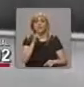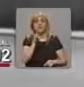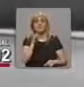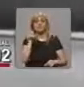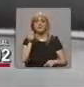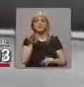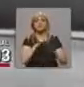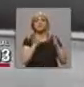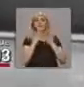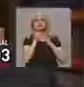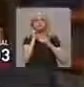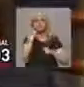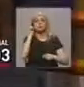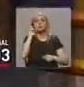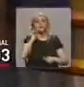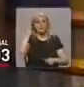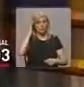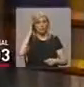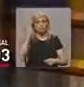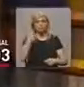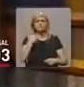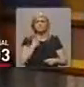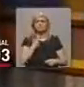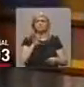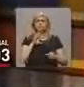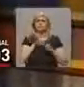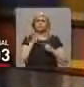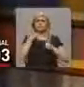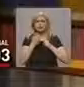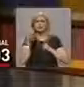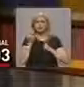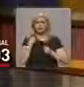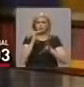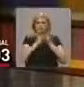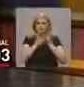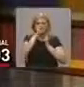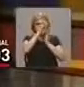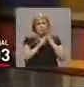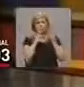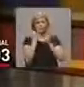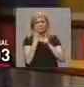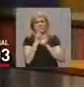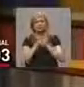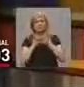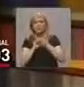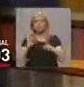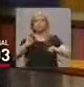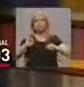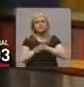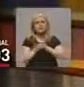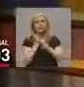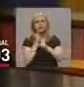em Filosofia. Meti-me demasiado na contestação juvenil, escrevi um artigo no próprio jornal